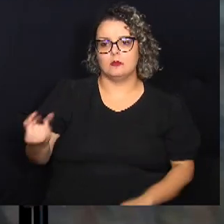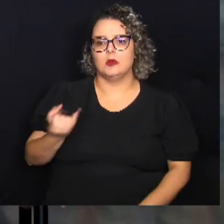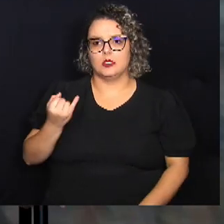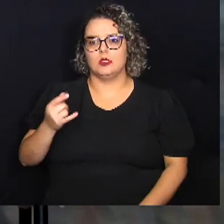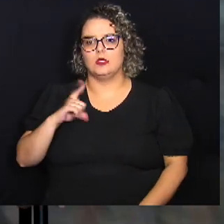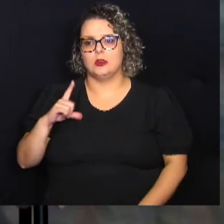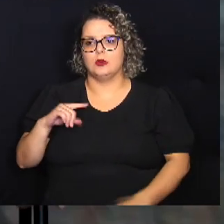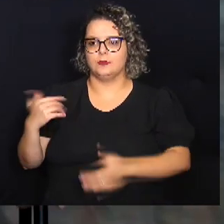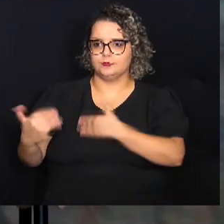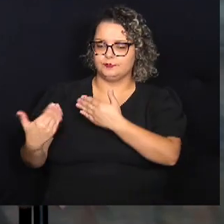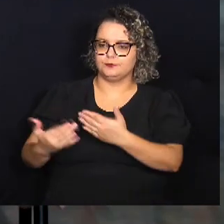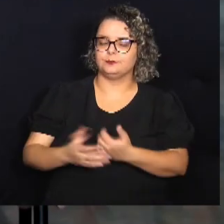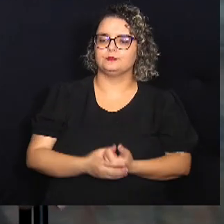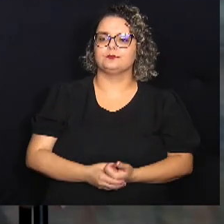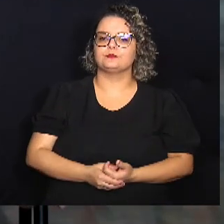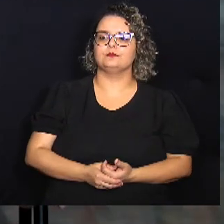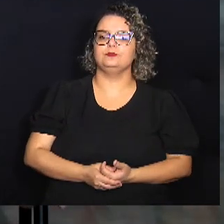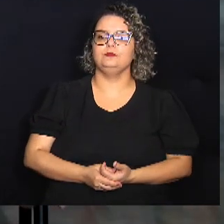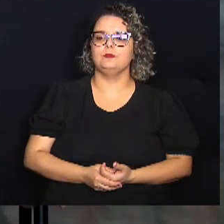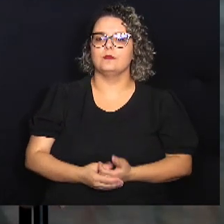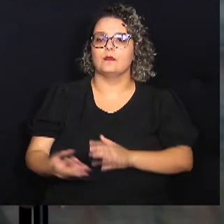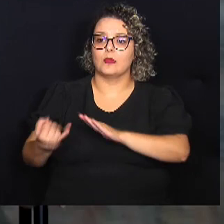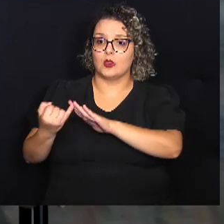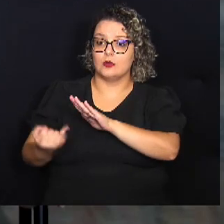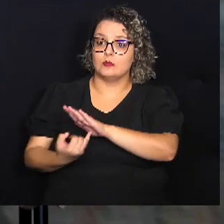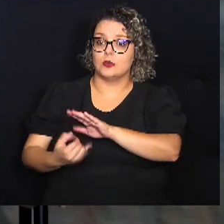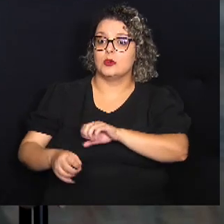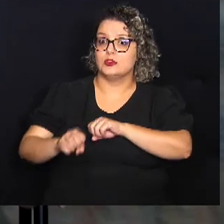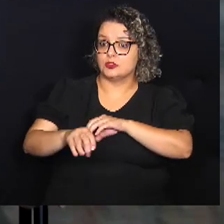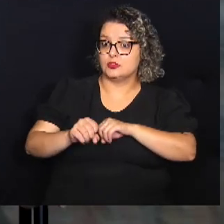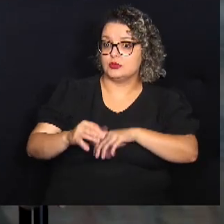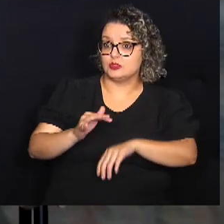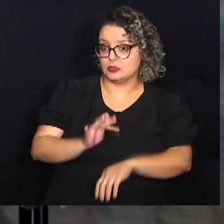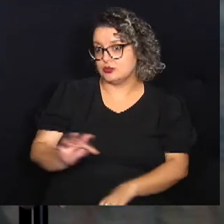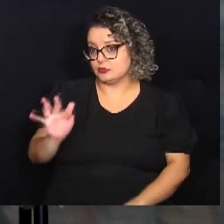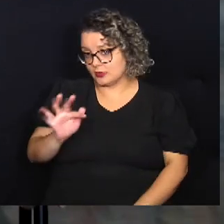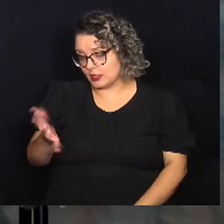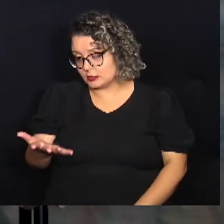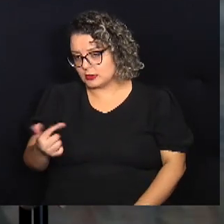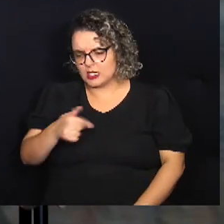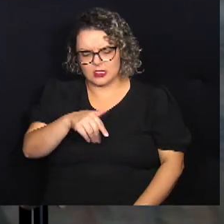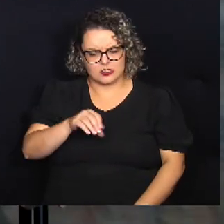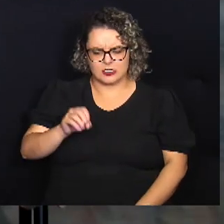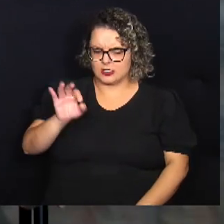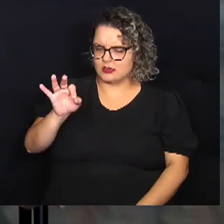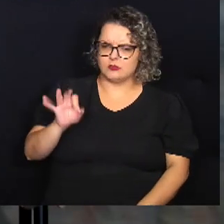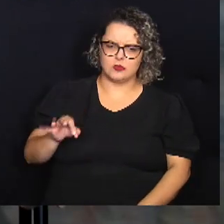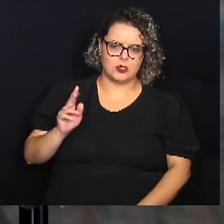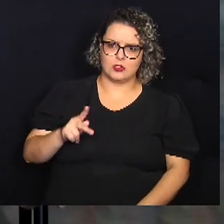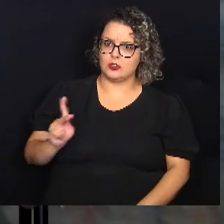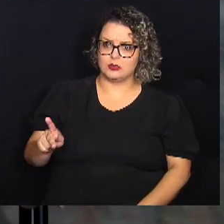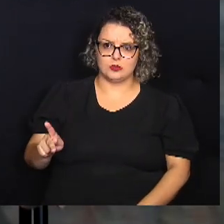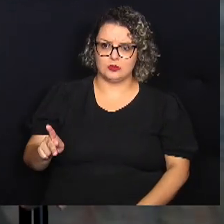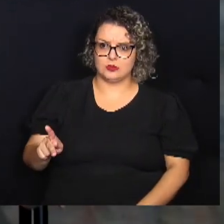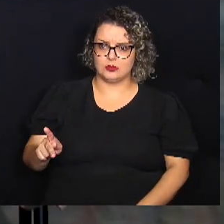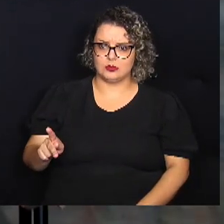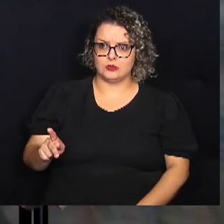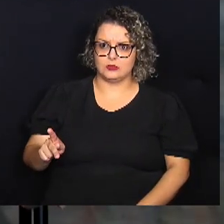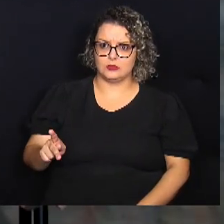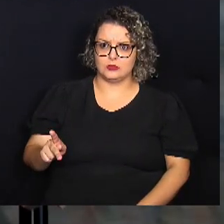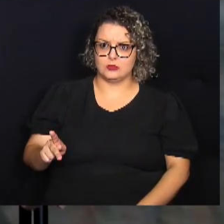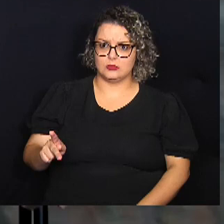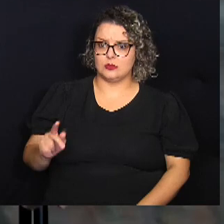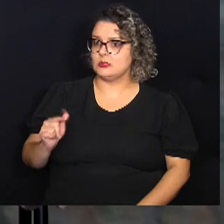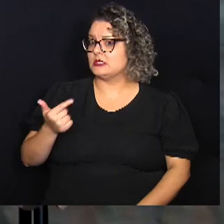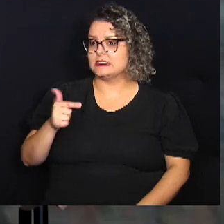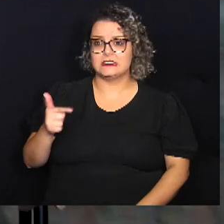tempo numa instituição de ensino superior em que 70% dos professores não